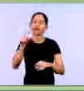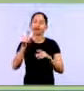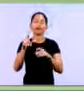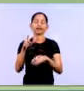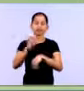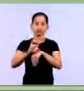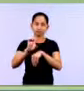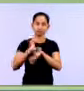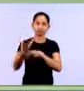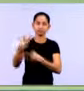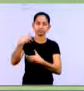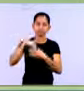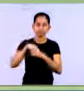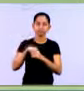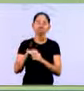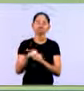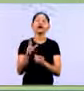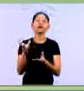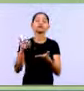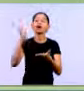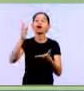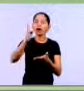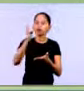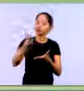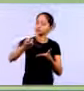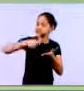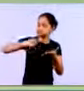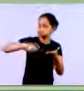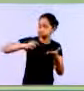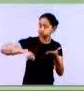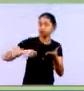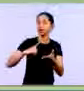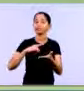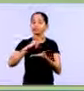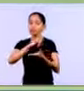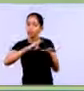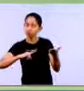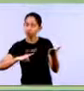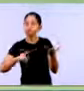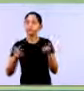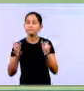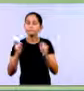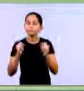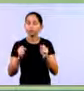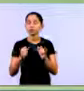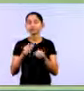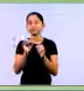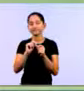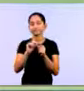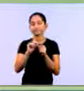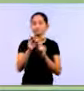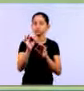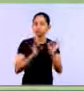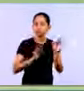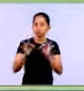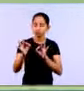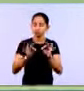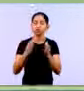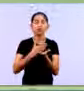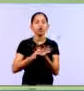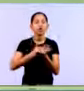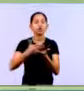Essa dívida é inscrita e o Estado tem uma certidão da dívida ativa. Ele pega essa dívida ativa e inicia